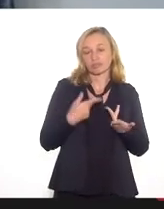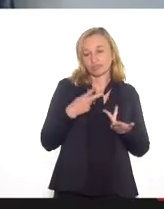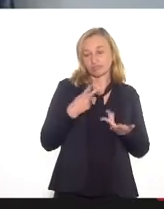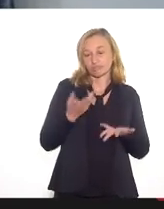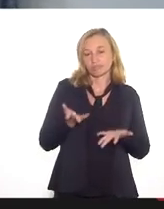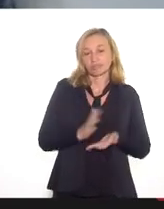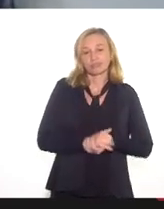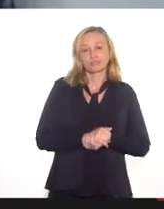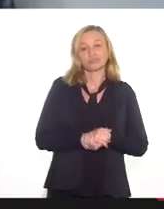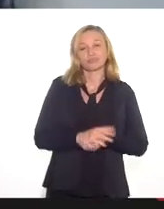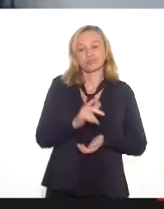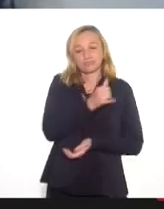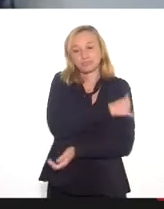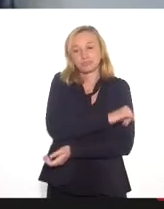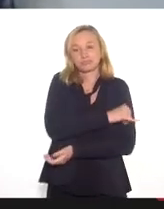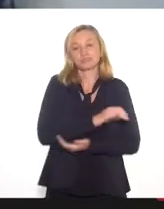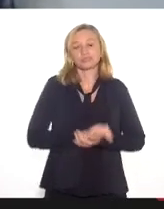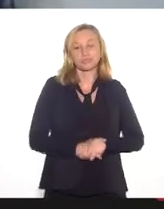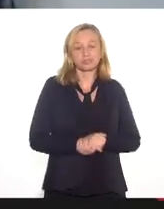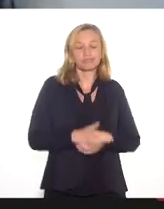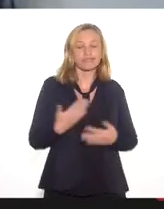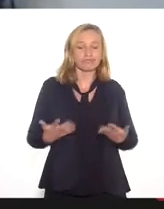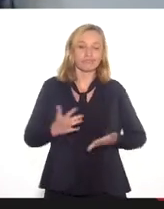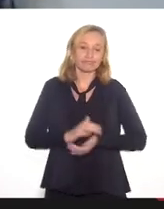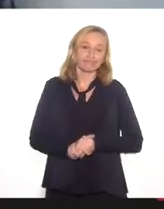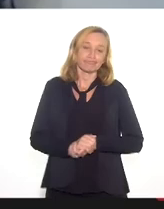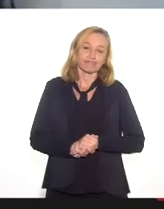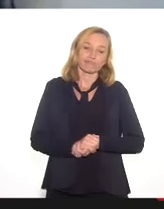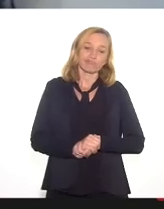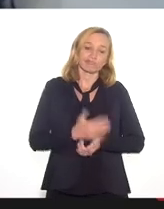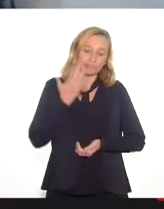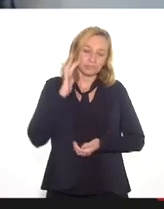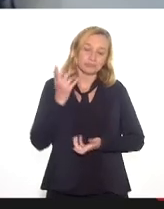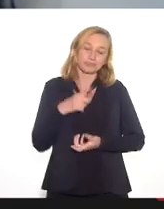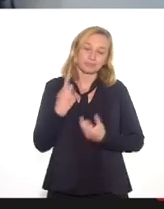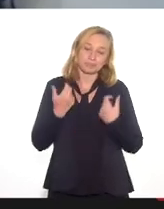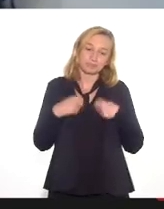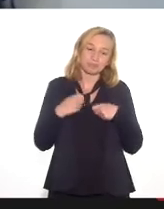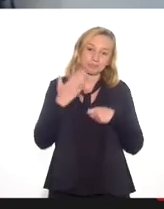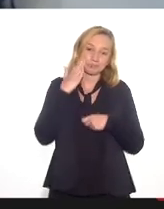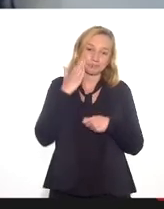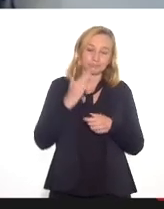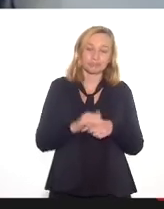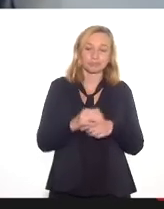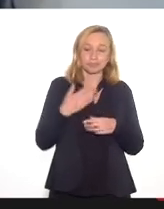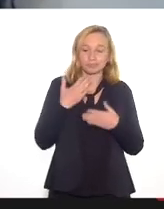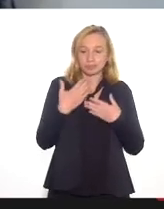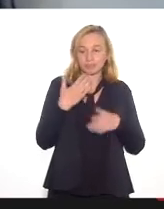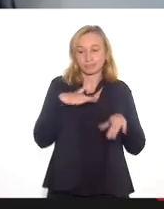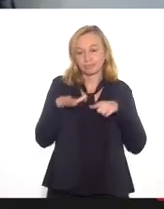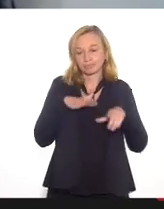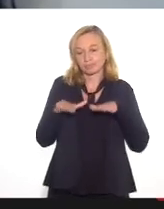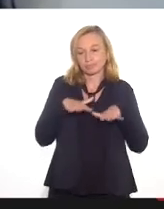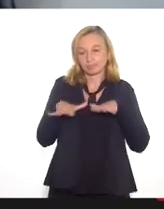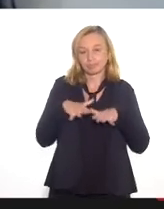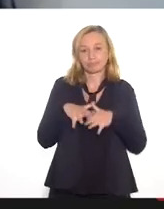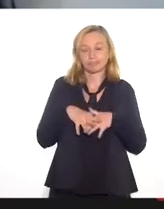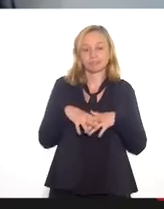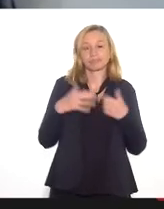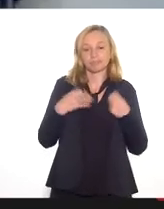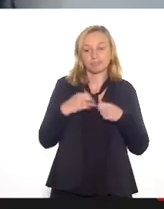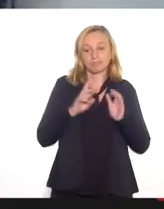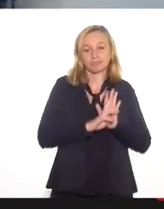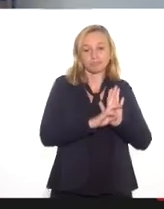no Rio de Janeiro então acho que a gente precisa entender que esse tipo de movimento deve